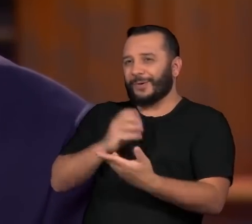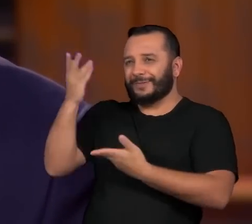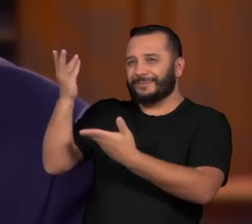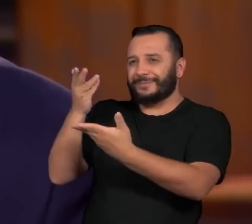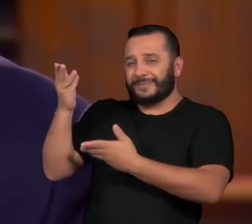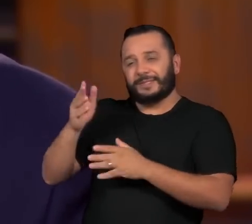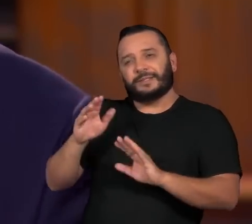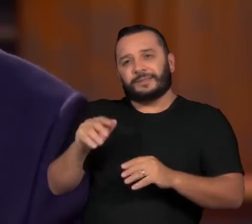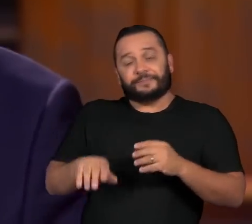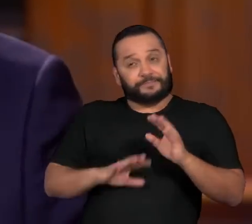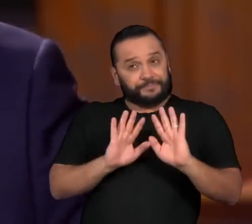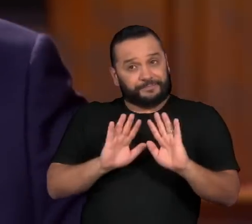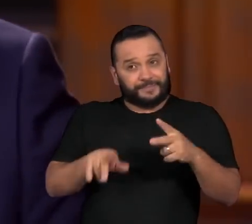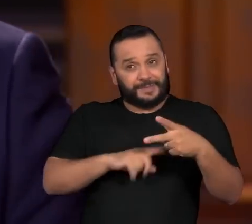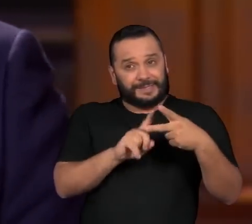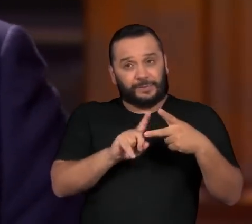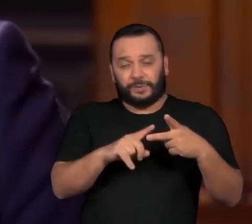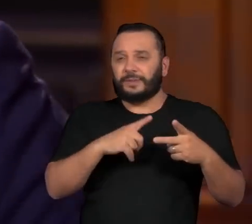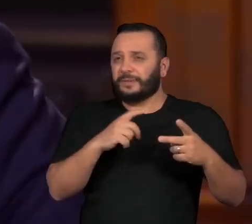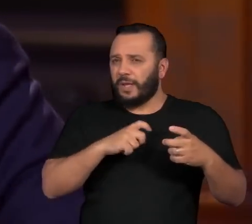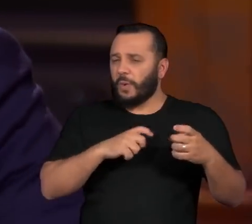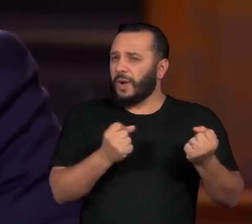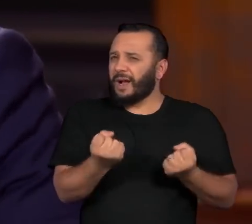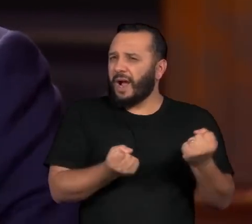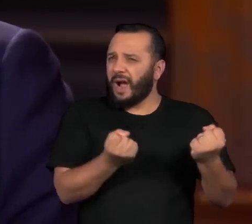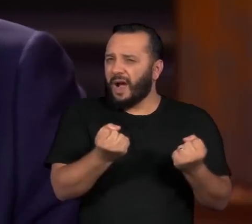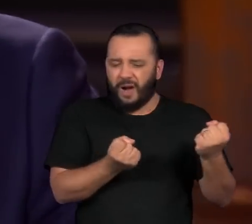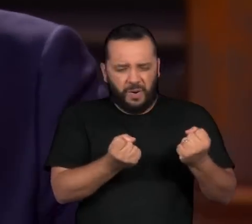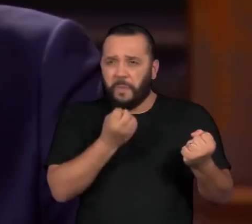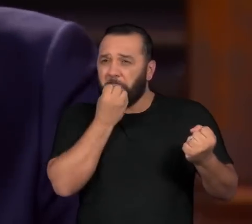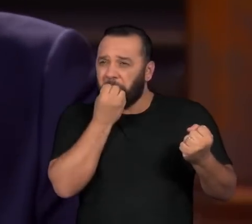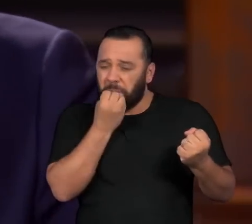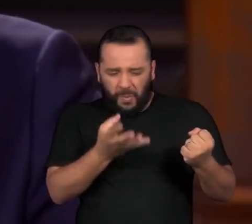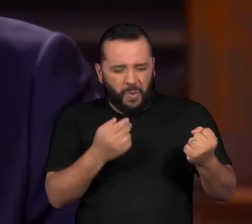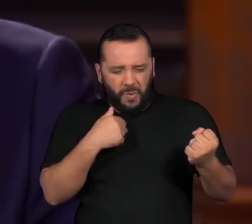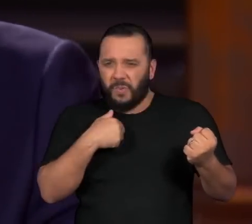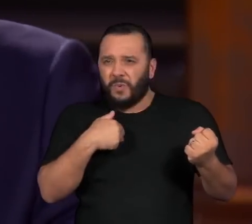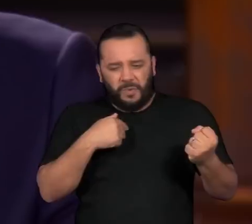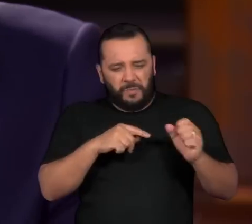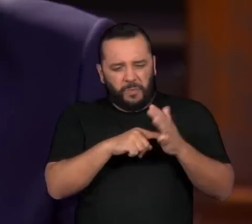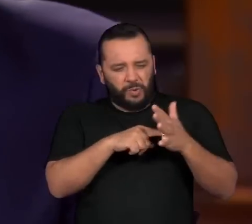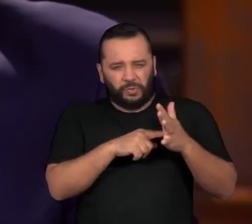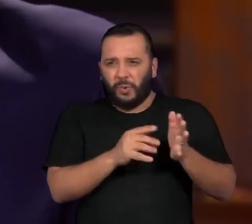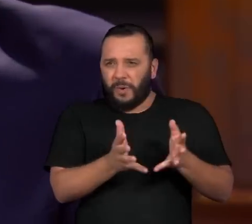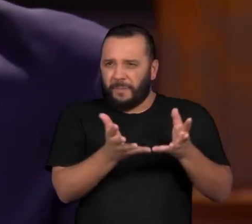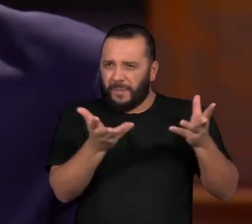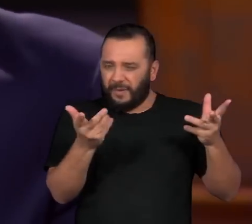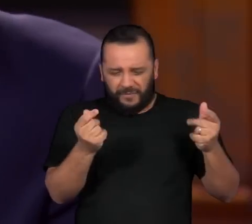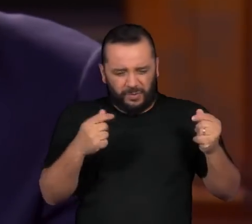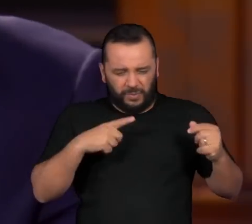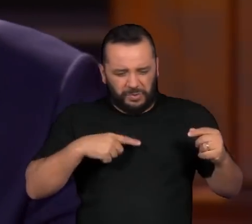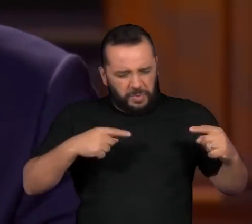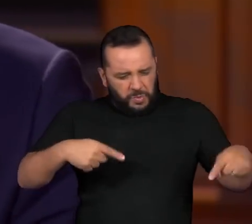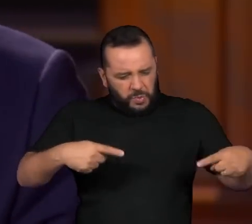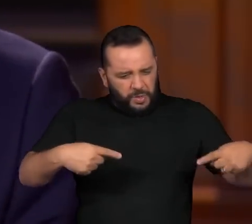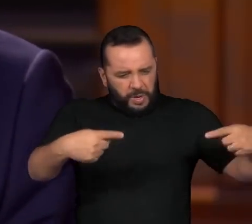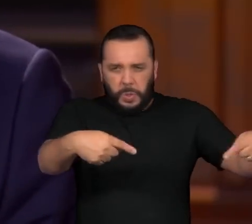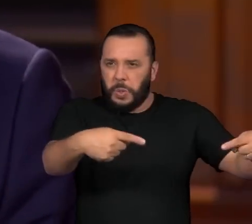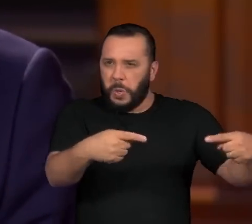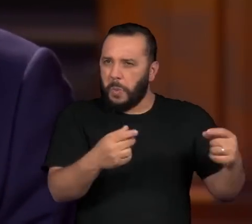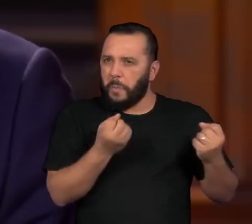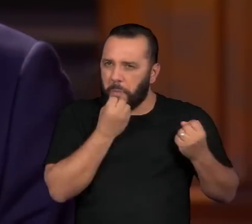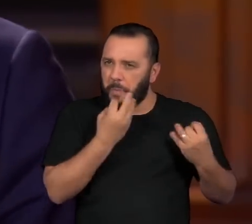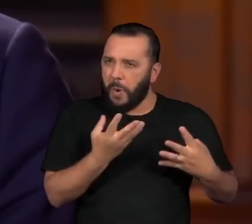carrão, né? Um carro potente, um motor maravilhoso, pneu calibrado, e está tudo nos